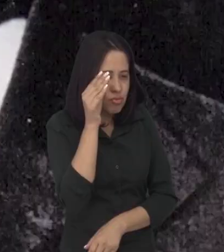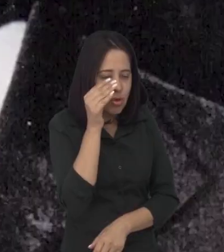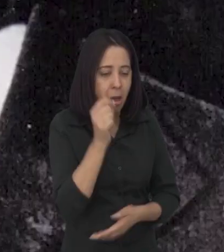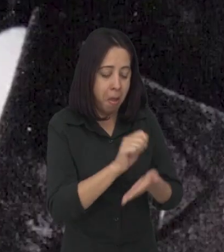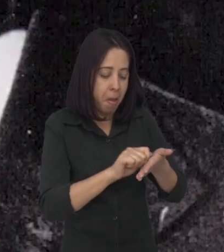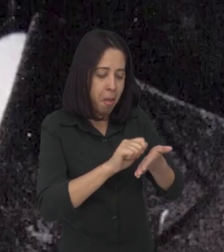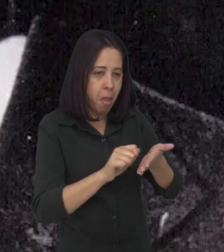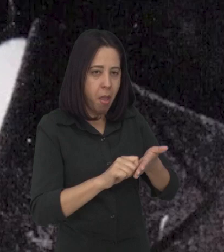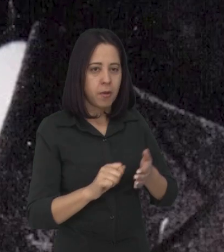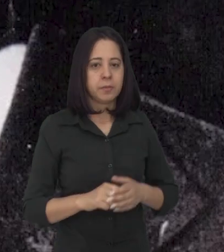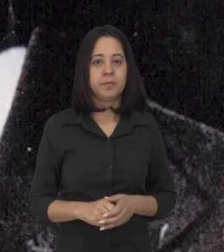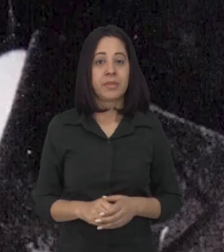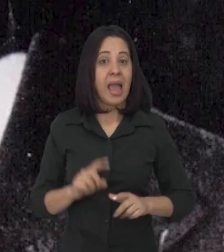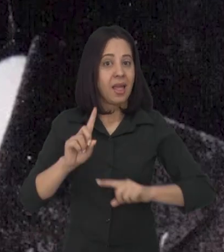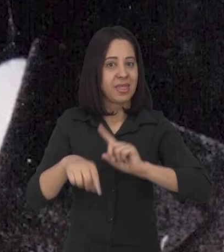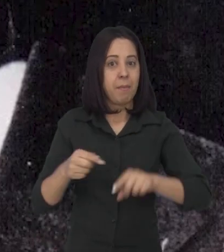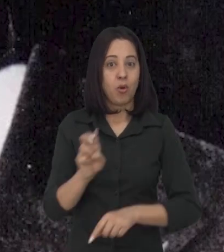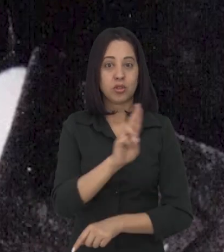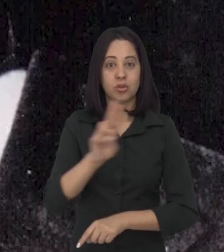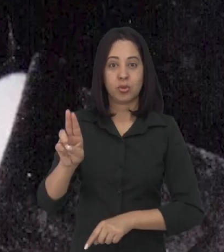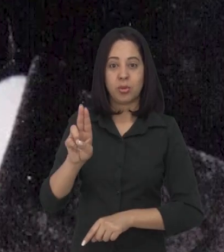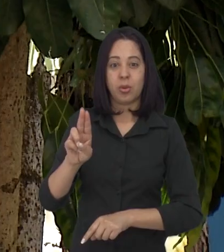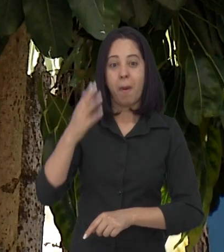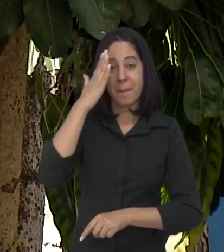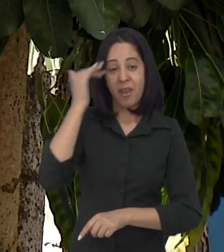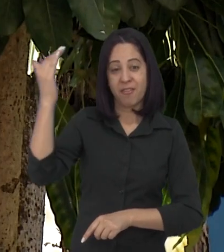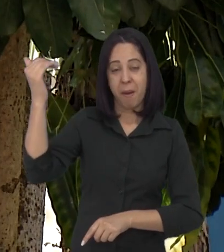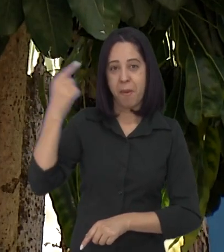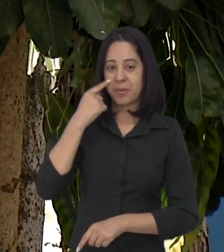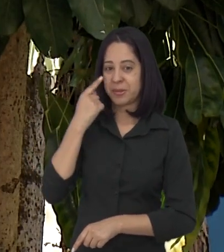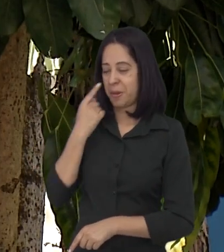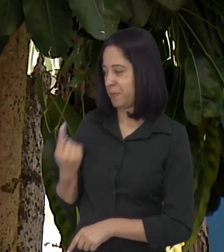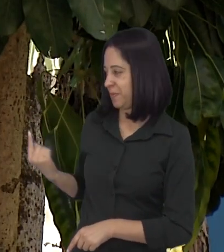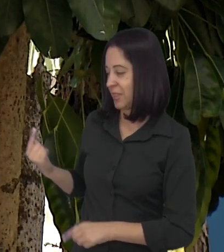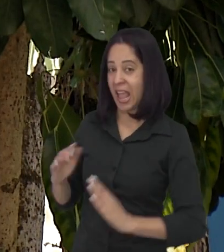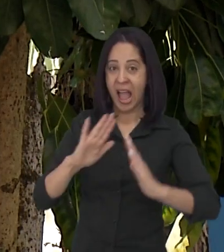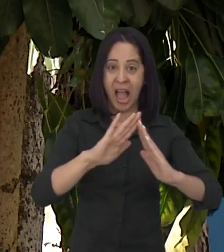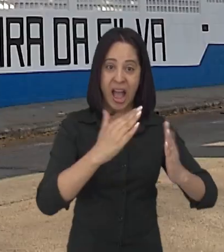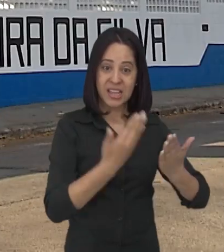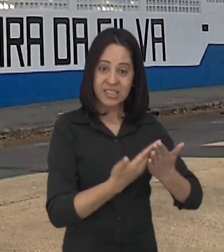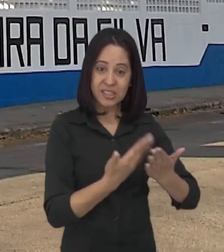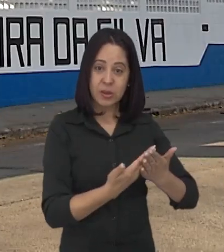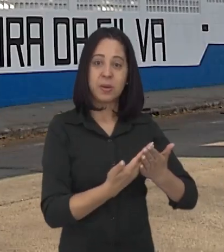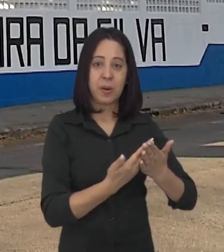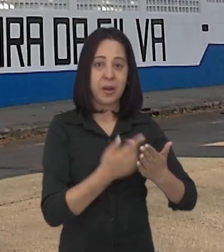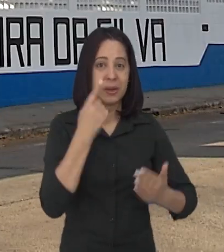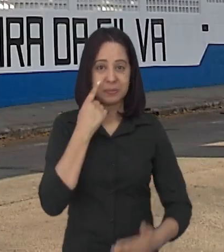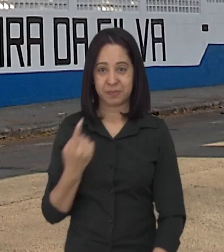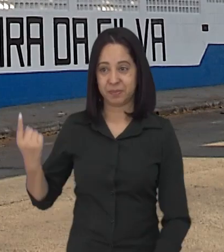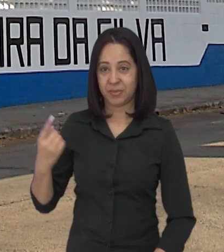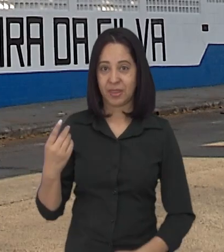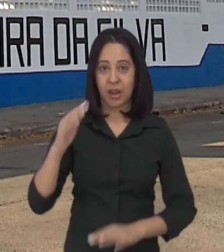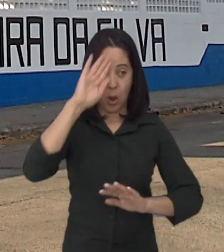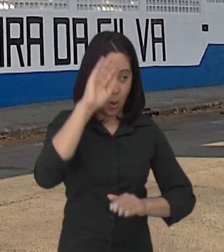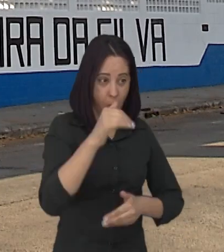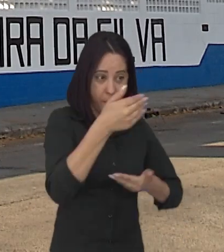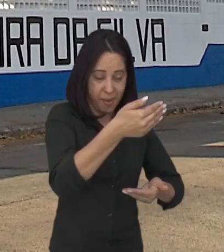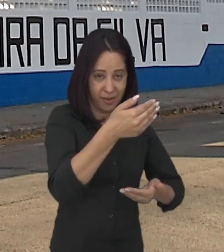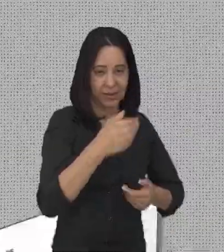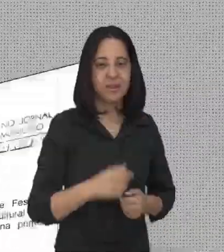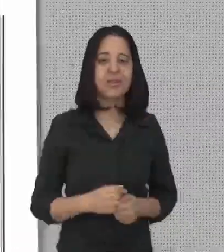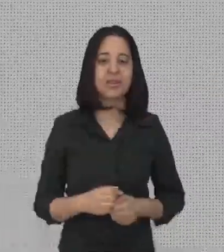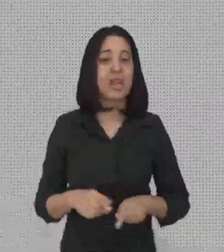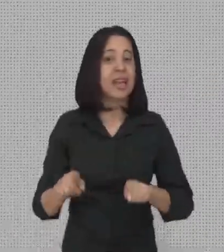né? Com o tempo, o nome se espalhou pela cidade. Outra homenagem é a Escola Estadual Francisco Pereira da Silva, na Vila